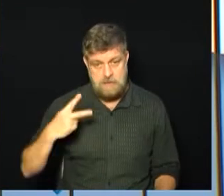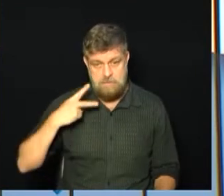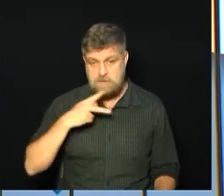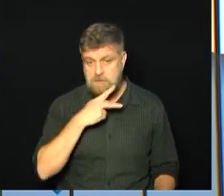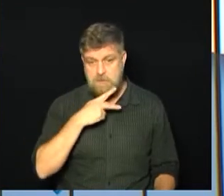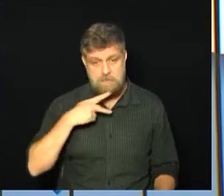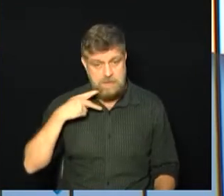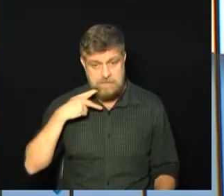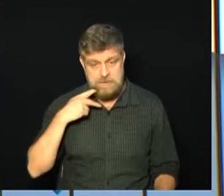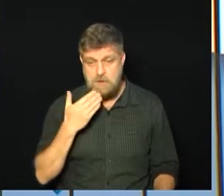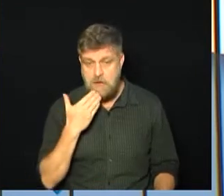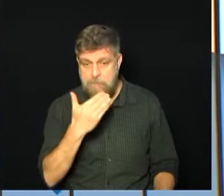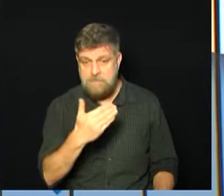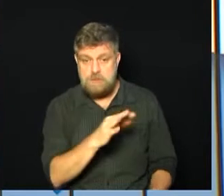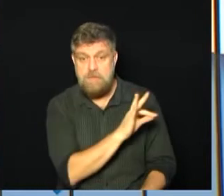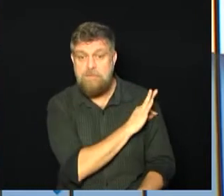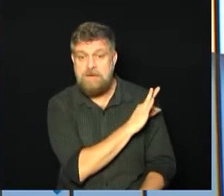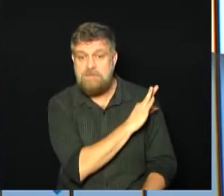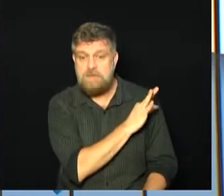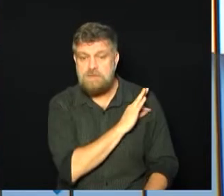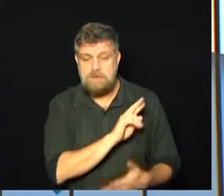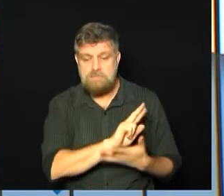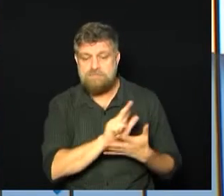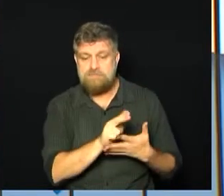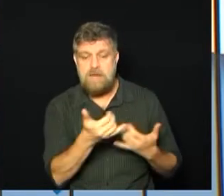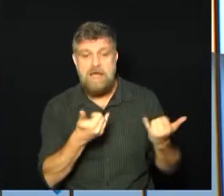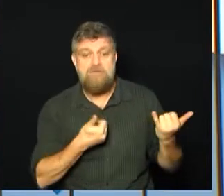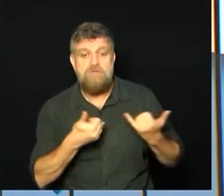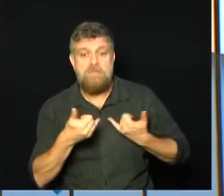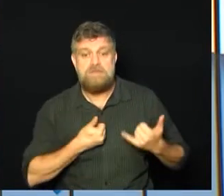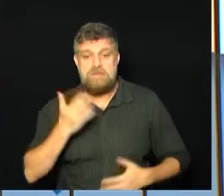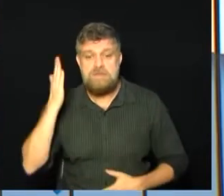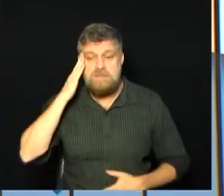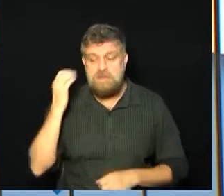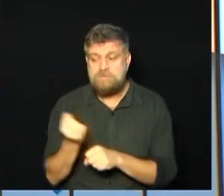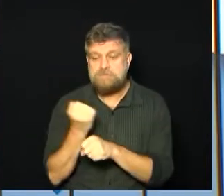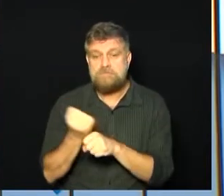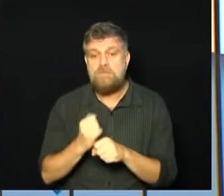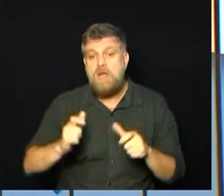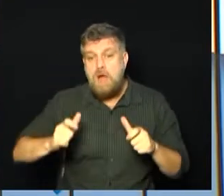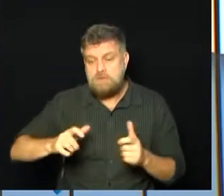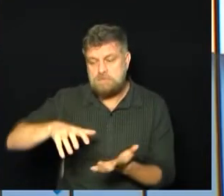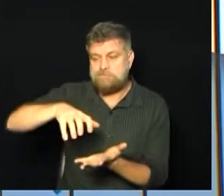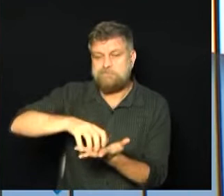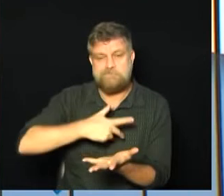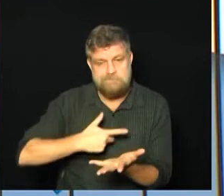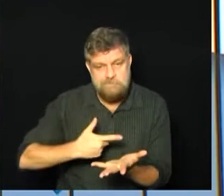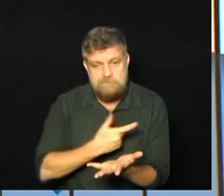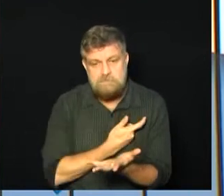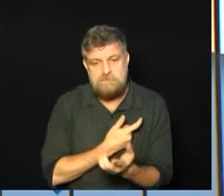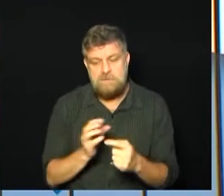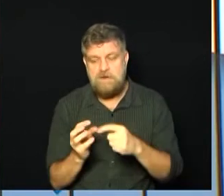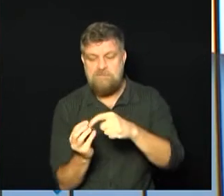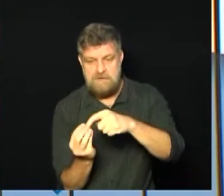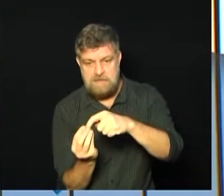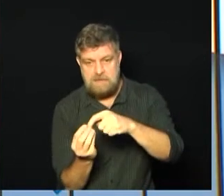Permínio Monteiro solicita à Prefeitura diversas informações a respeito de obras no Centro de Saúde do Parque da Figueira.